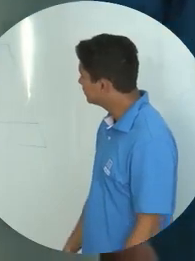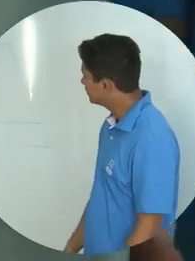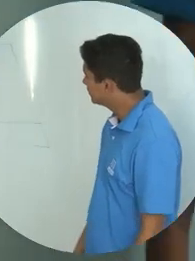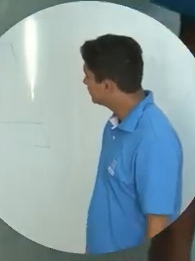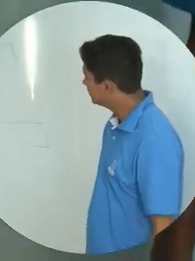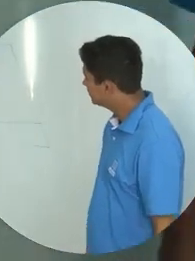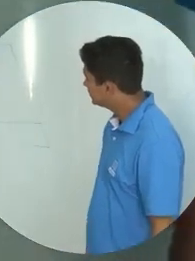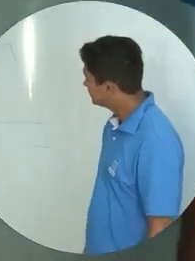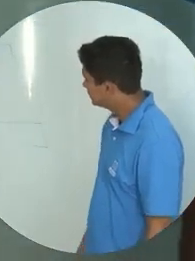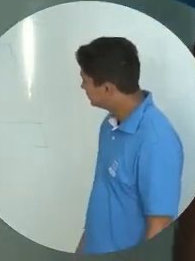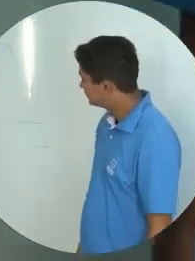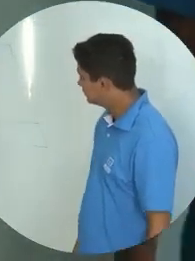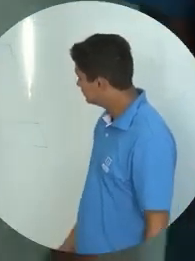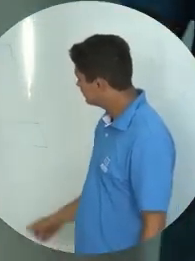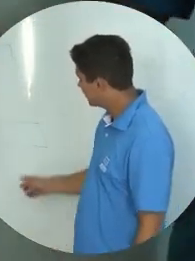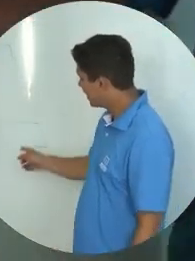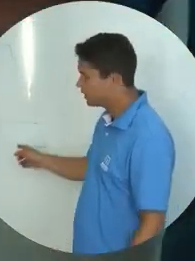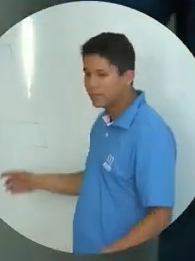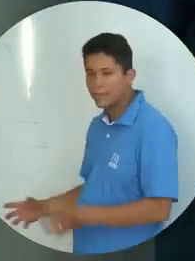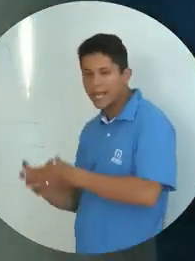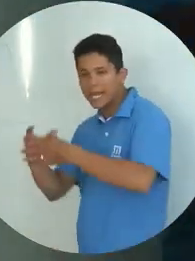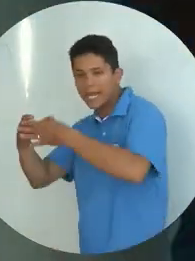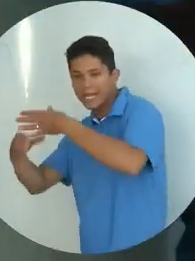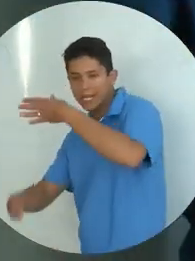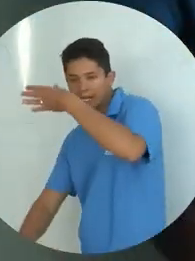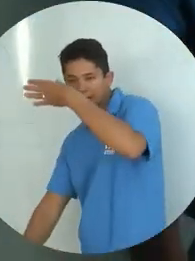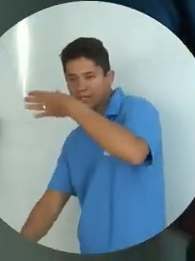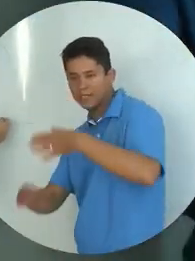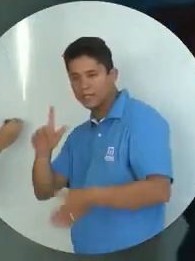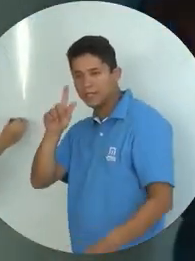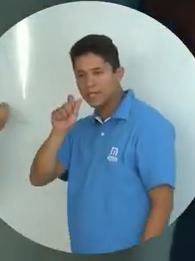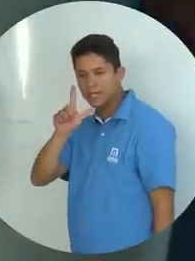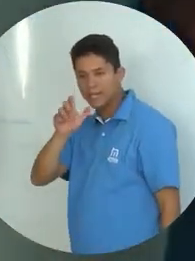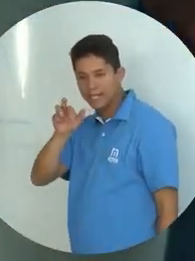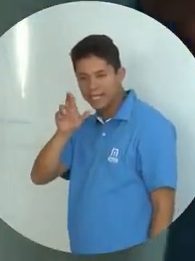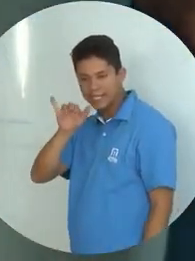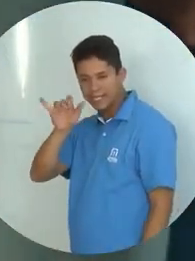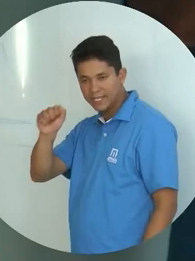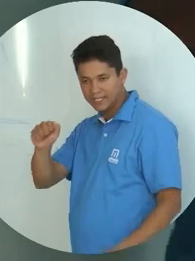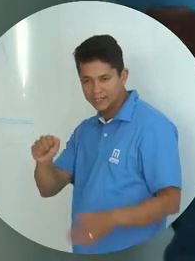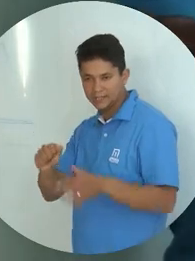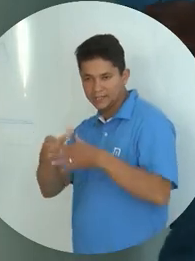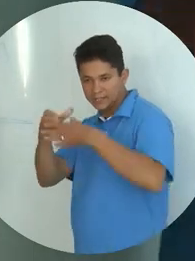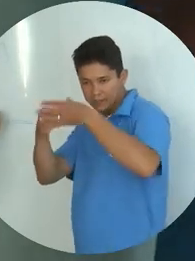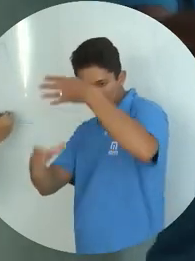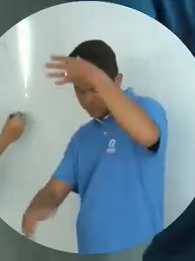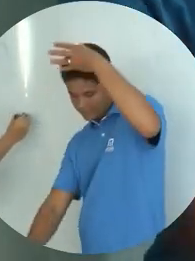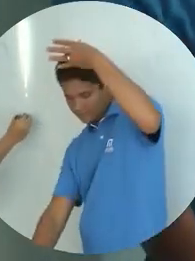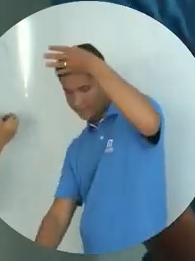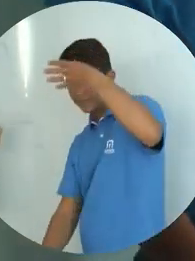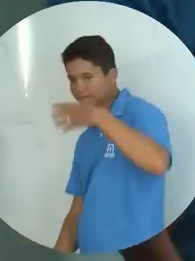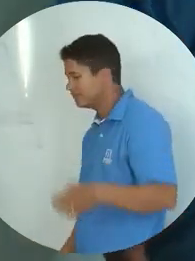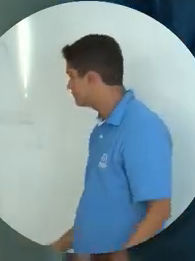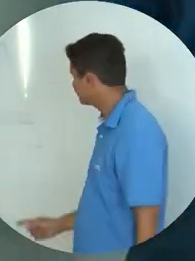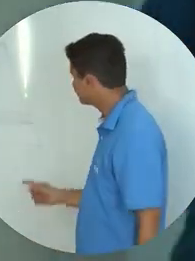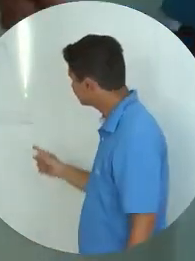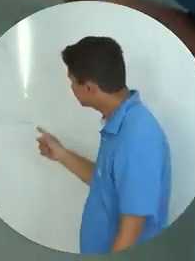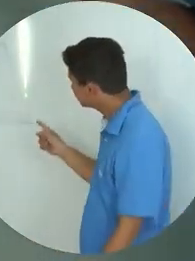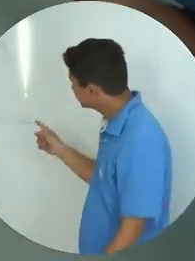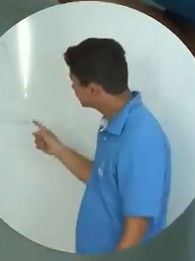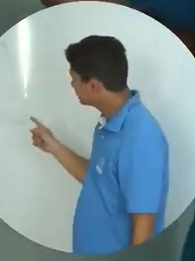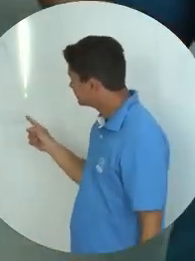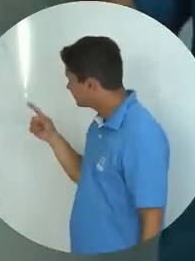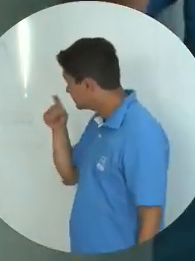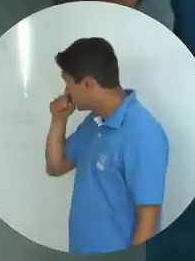e aqui tinha uma galeria, só que nós temos o quê? O colchão drenante aqui da barragem, que ele